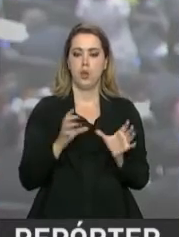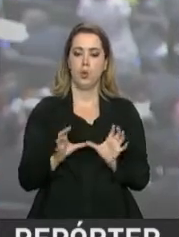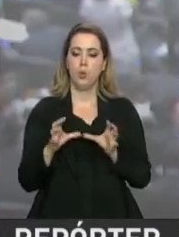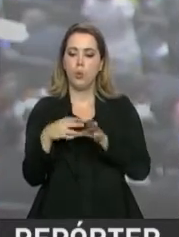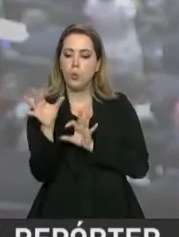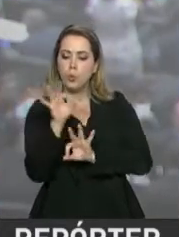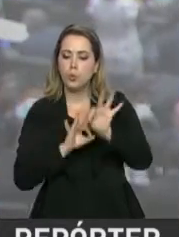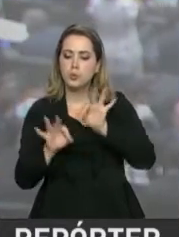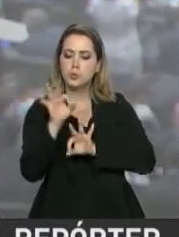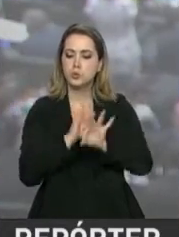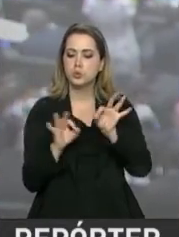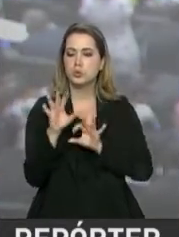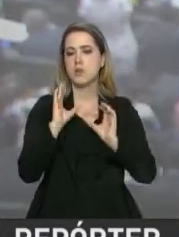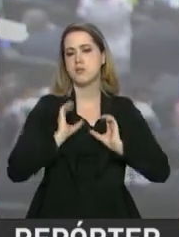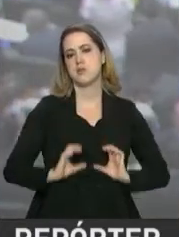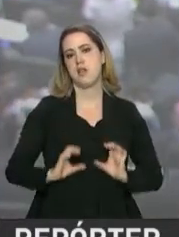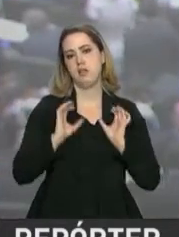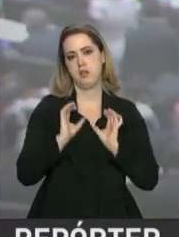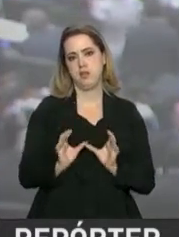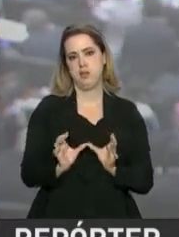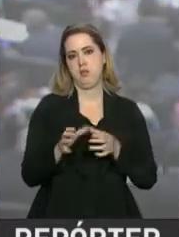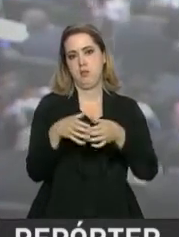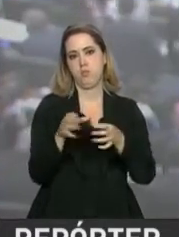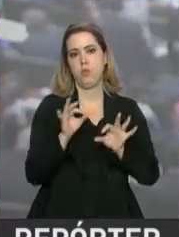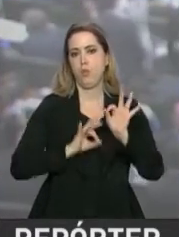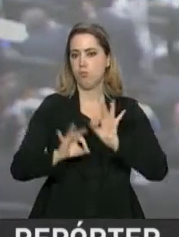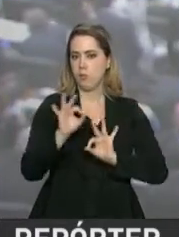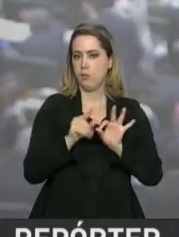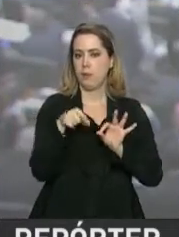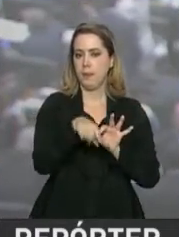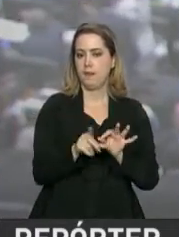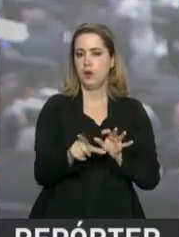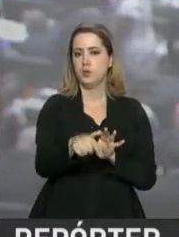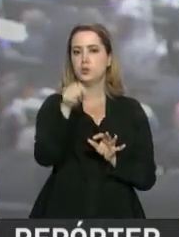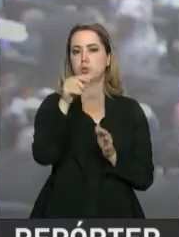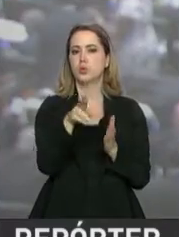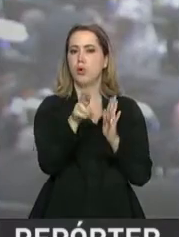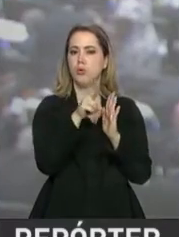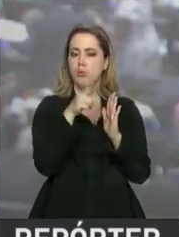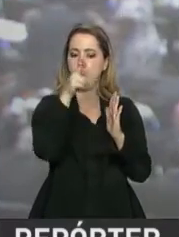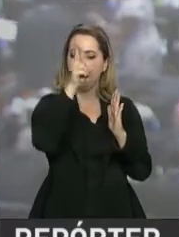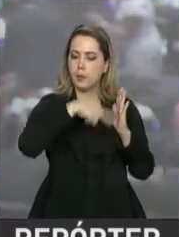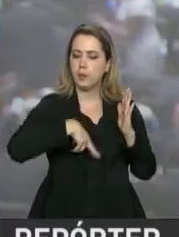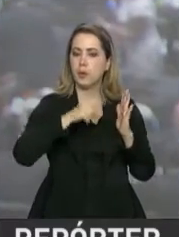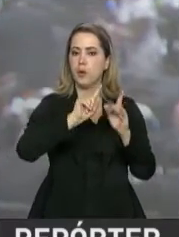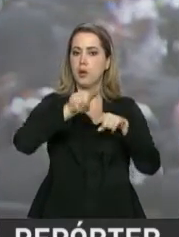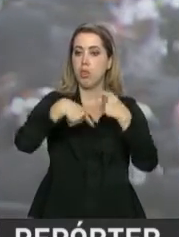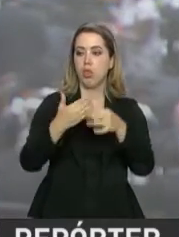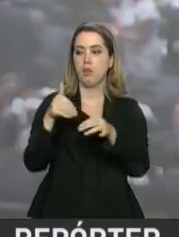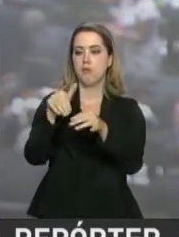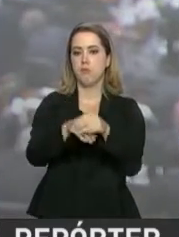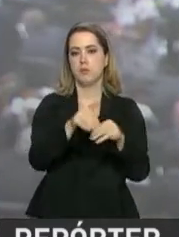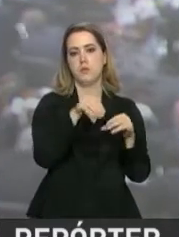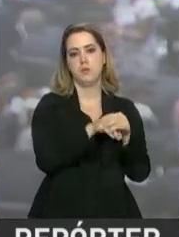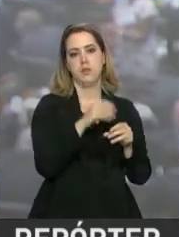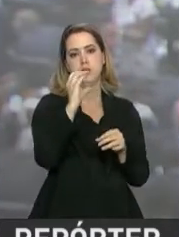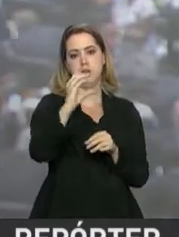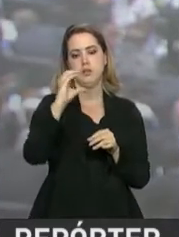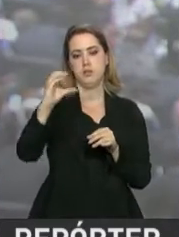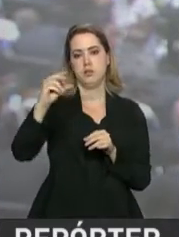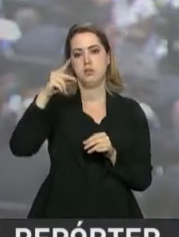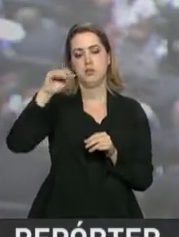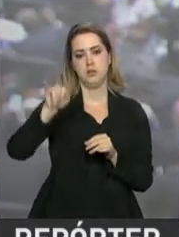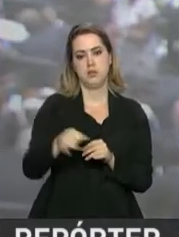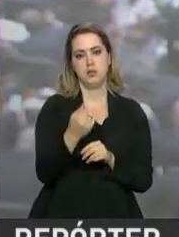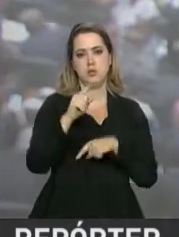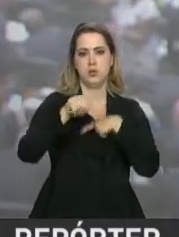Cidadania da Casa. É escolhido um relator que elabora um parecer que é votado na CCJ. Este parecer segue depois para o